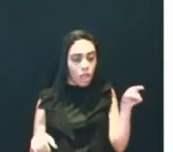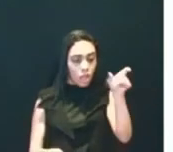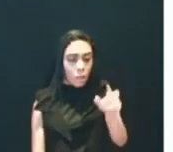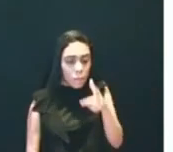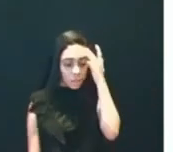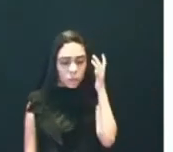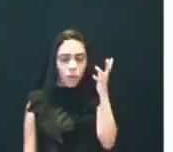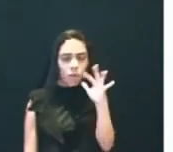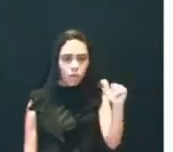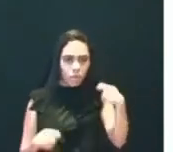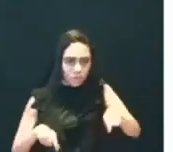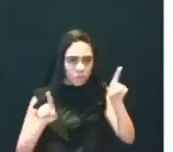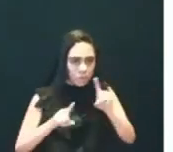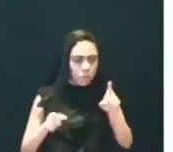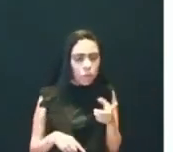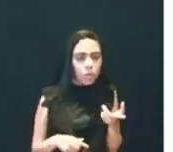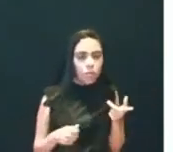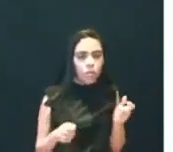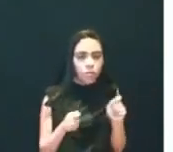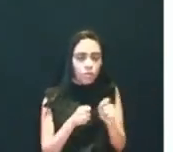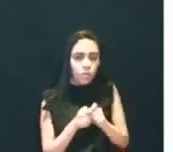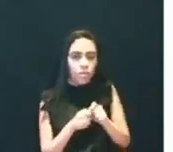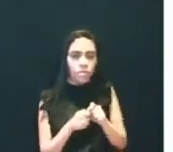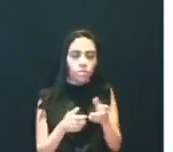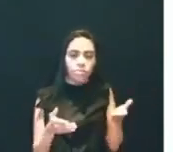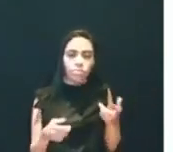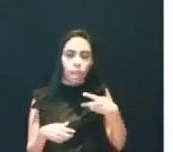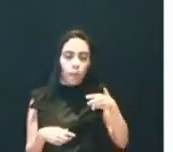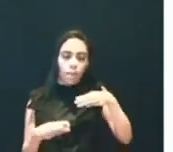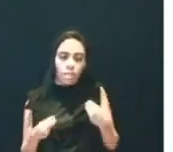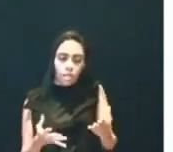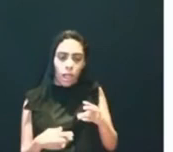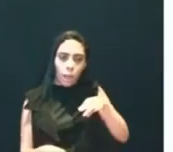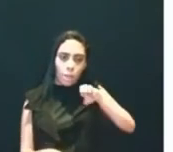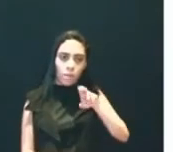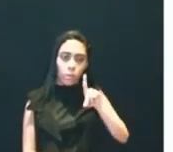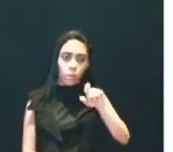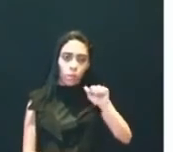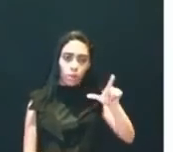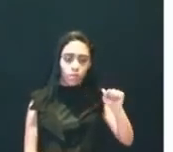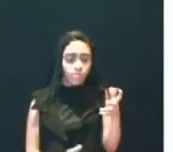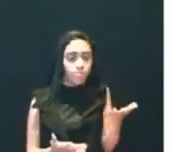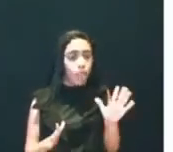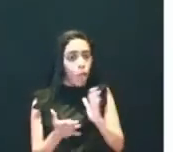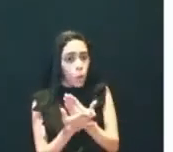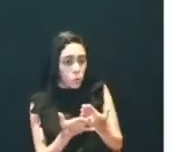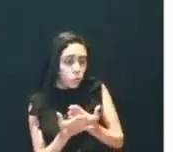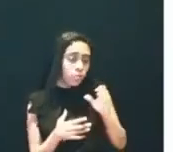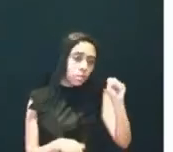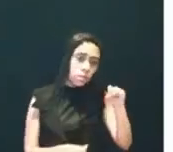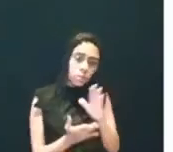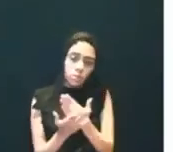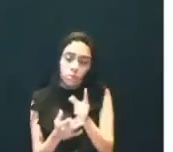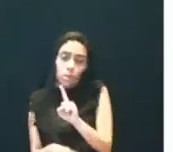não vai transplantar. Tem pacientes desse grupo que vai precisar do transplante. Mas esses dois anticorpos monoclonais, eles estão trazendo